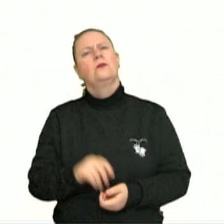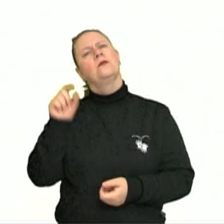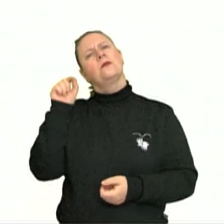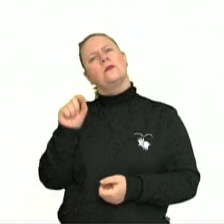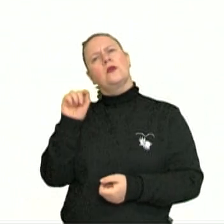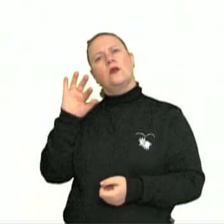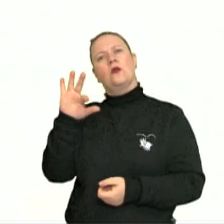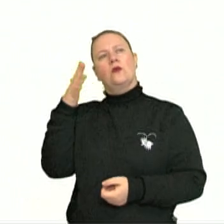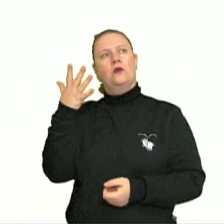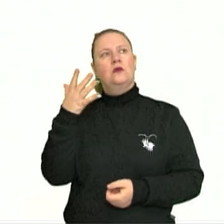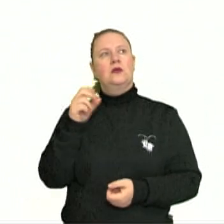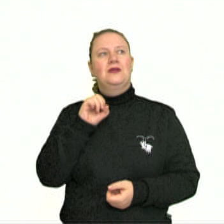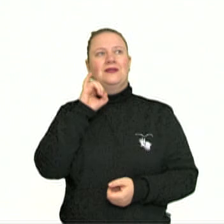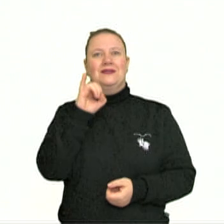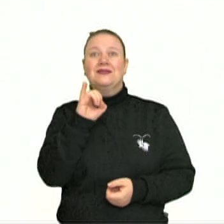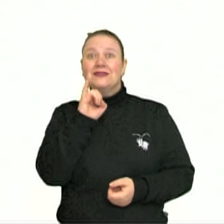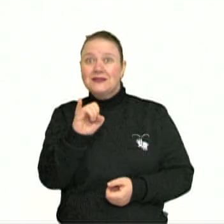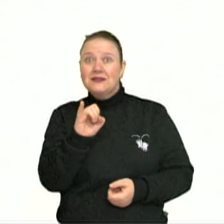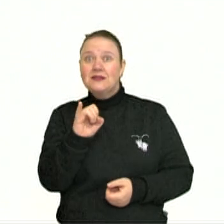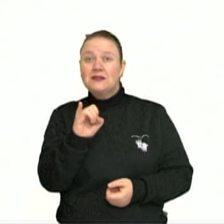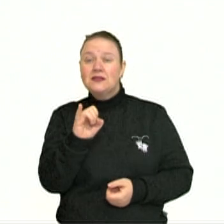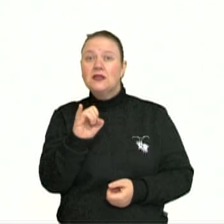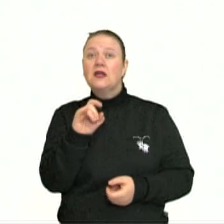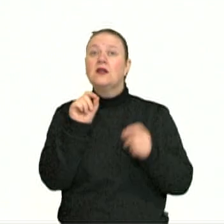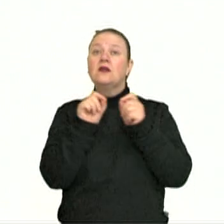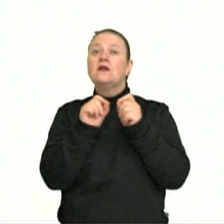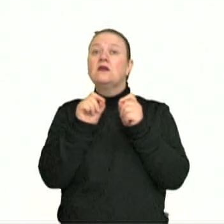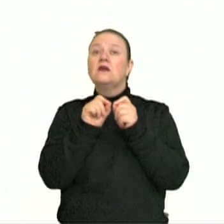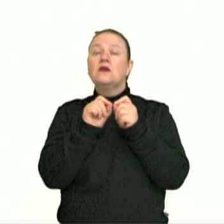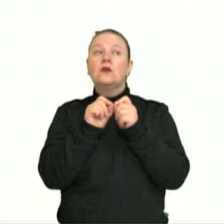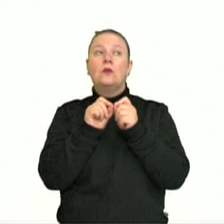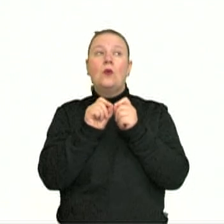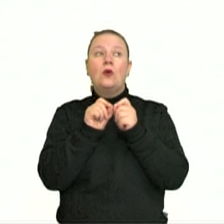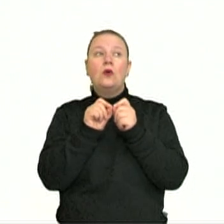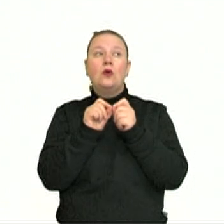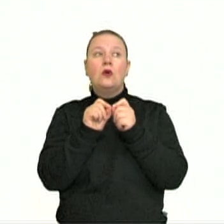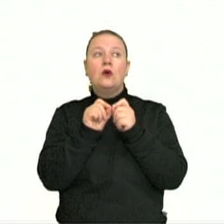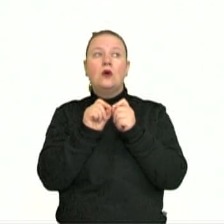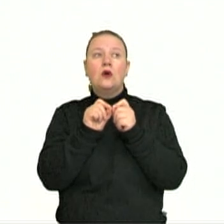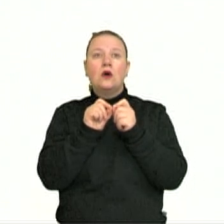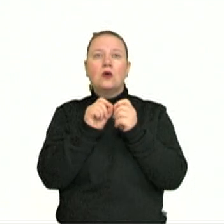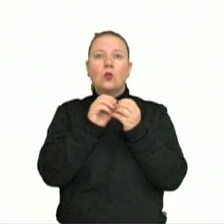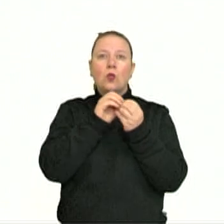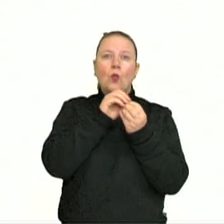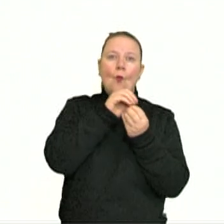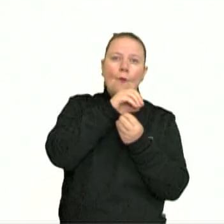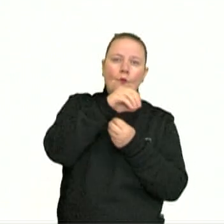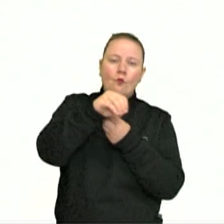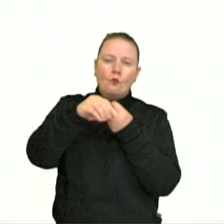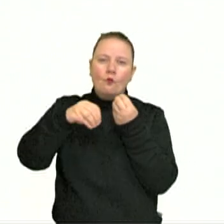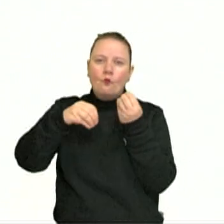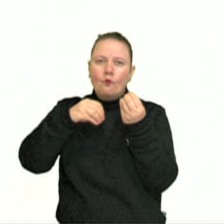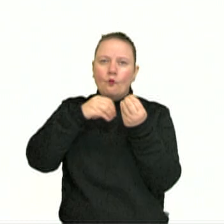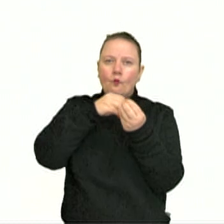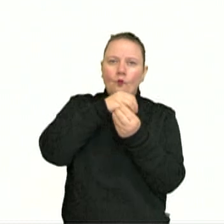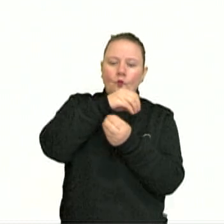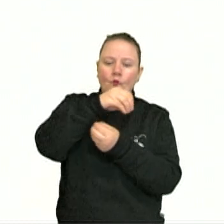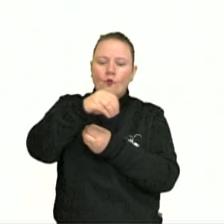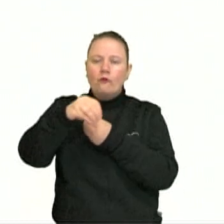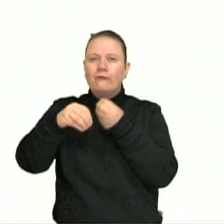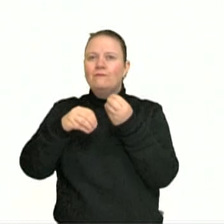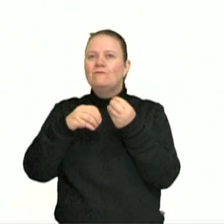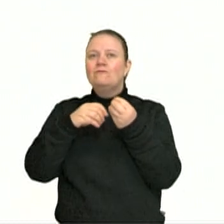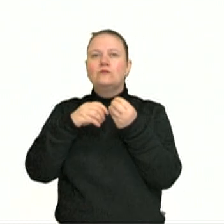ele rotacionar, certo? Desde que, obviamente, não torça o fio, nada disso, mas se ele rotacionar, ele não